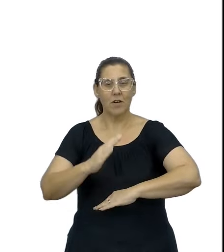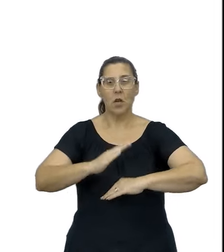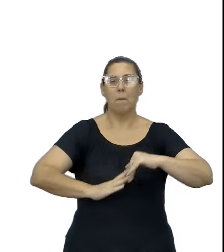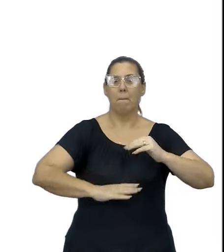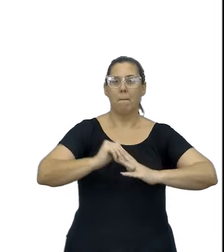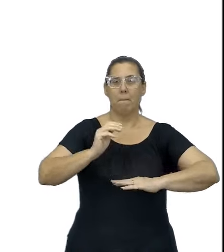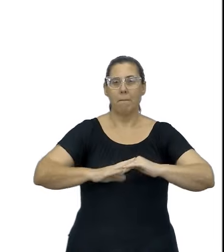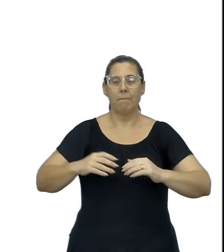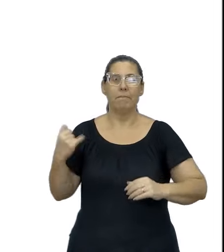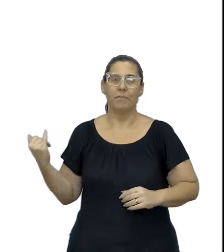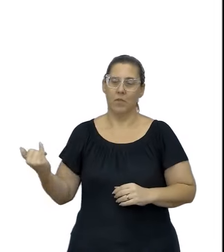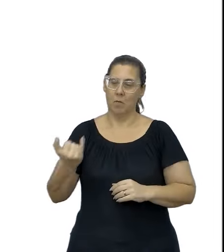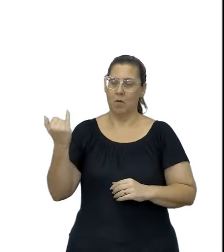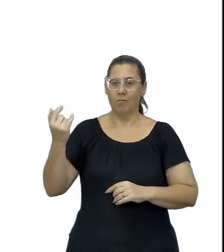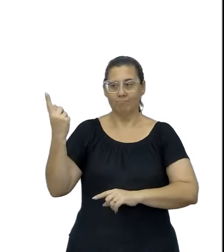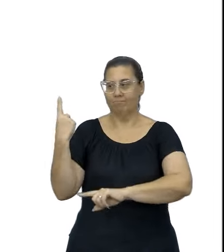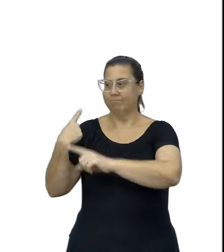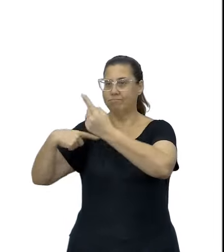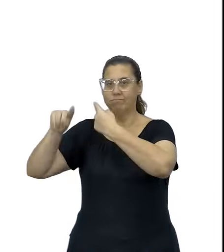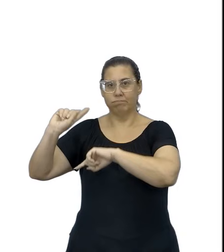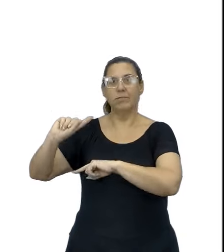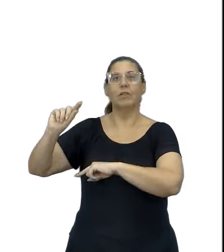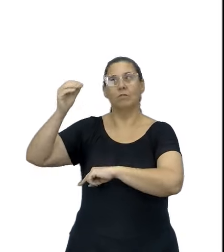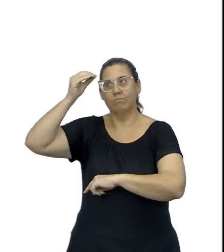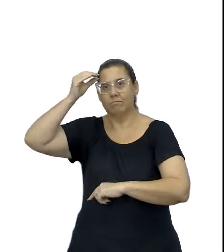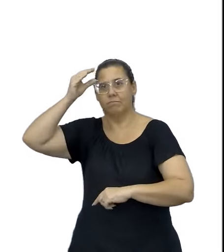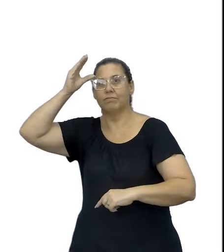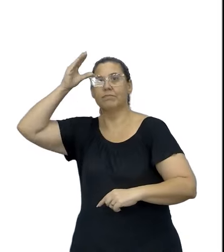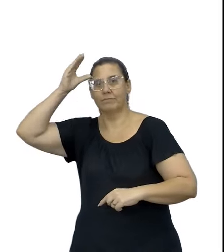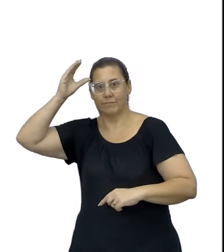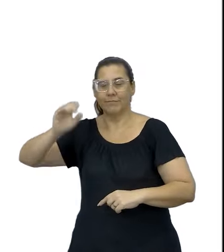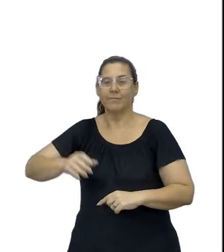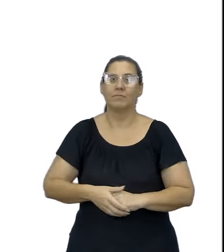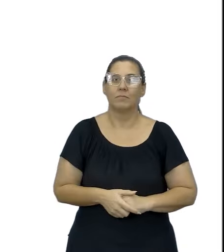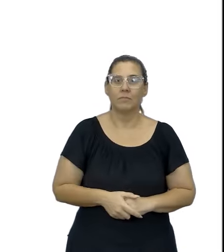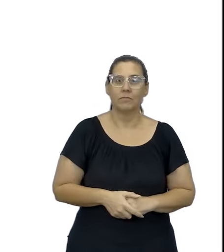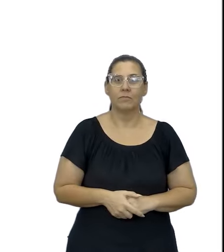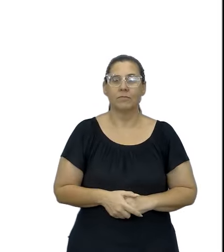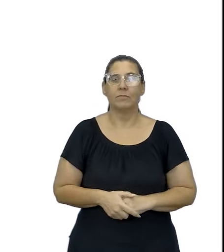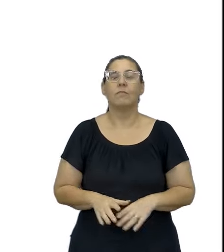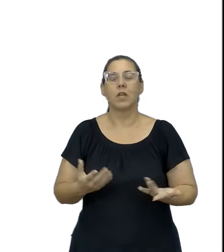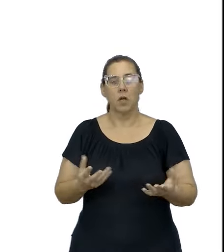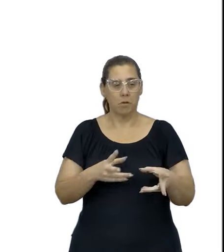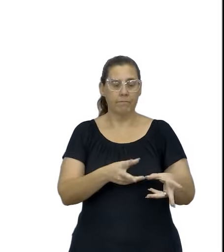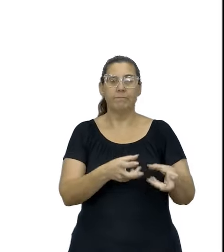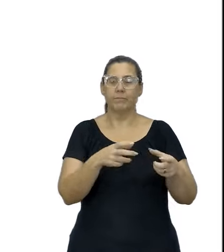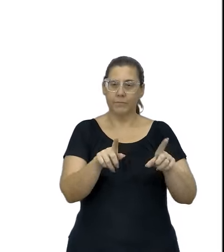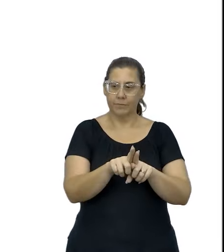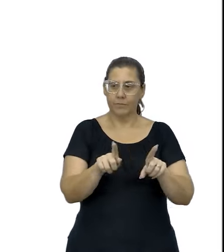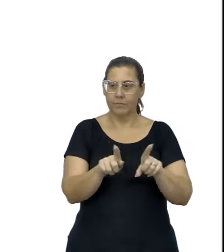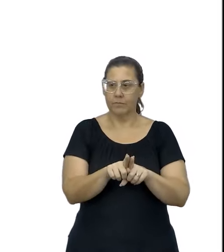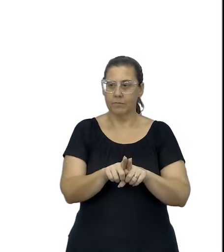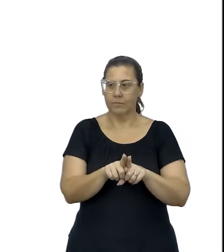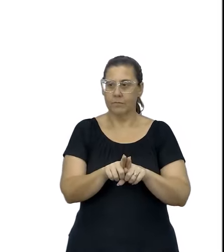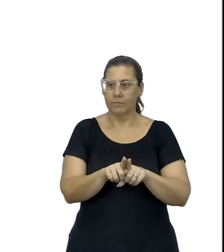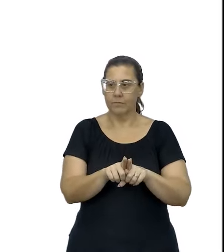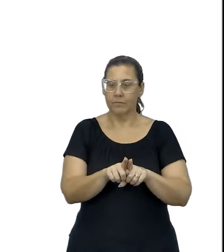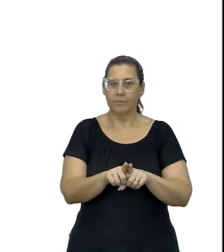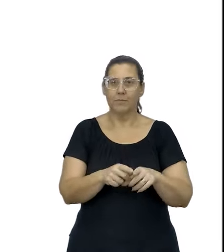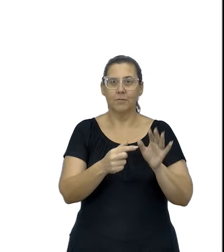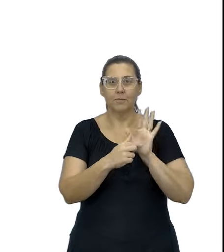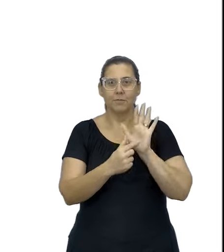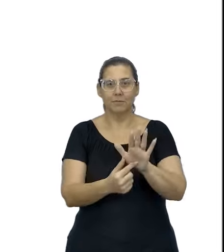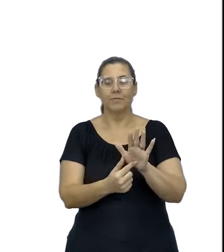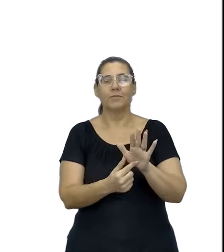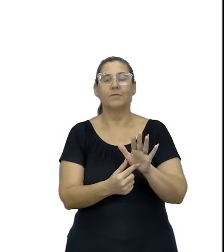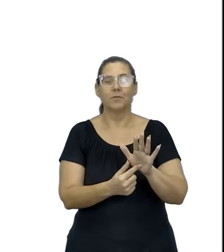mais importante, avançando em seu processo de construção da escrita. E podemos notar que o caderno do professor, ele indica